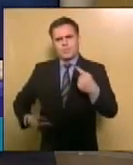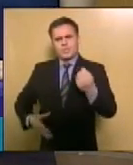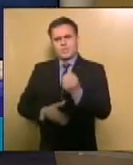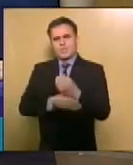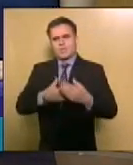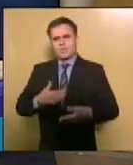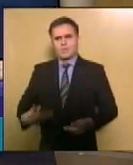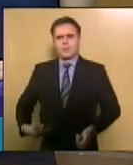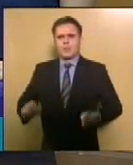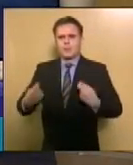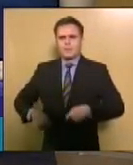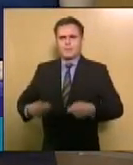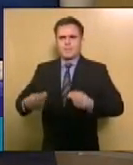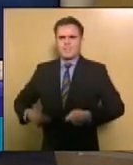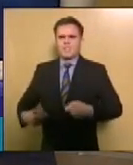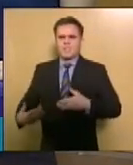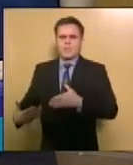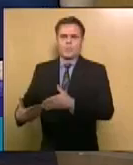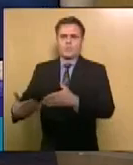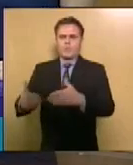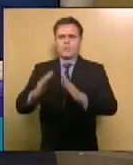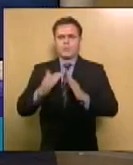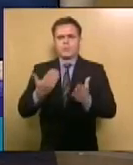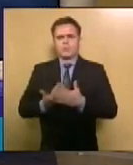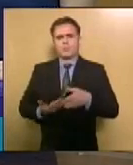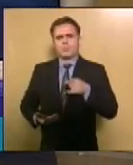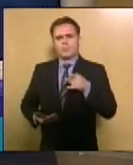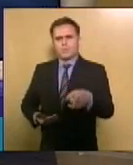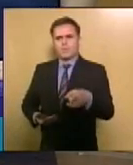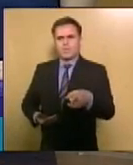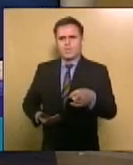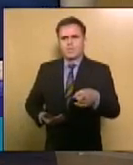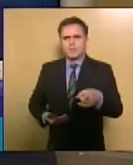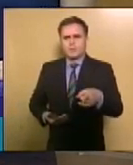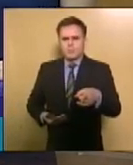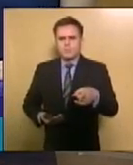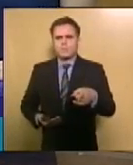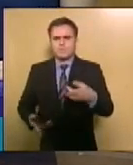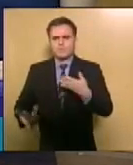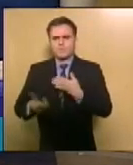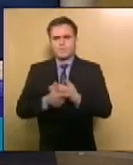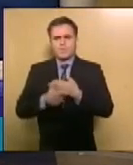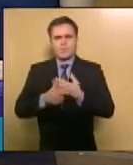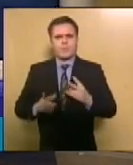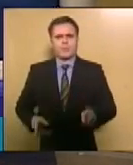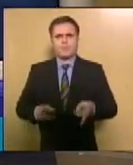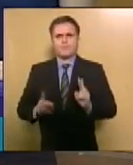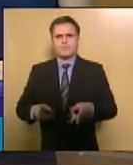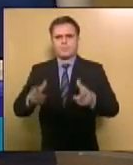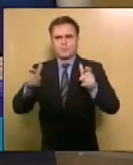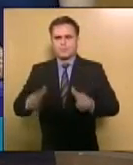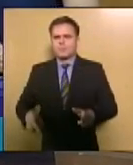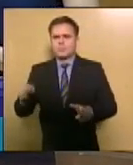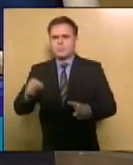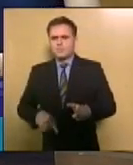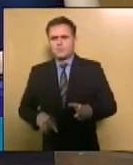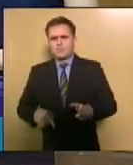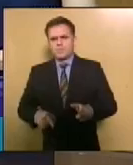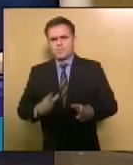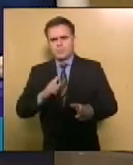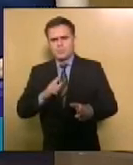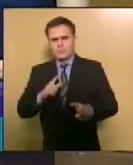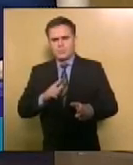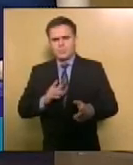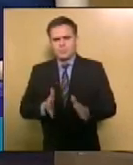pública exige que aquela escola ela vá seja el ela seja implantada exatamente naquela localidade onde estão aquelas